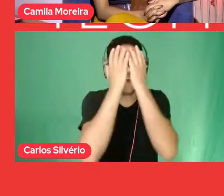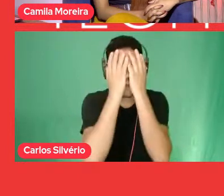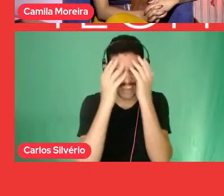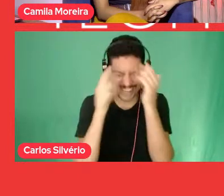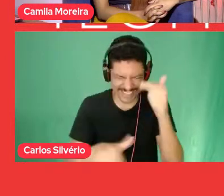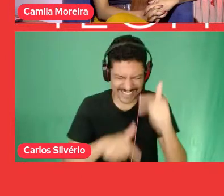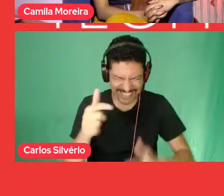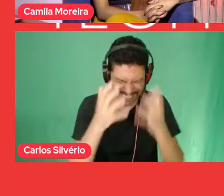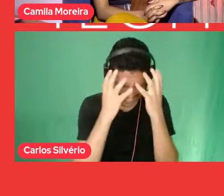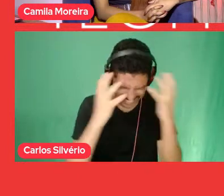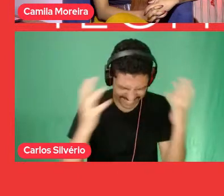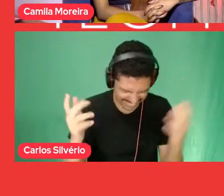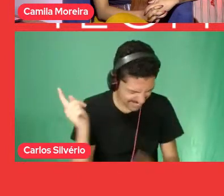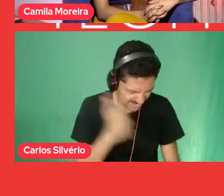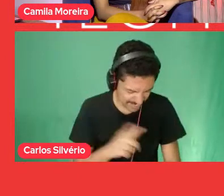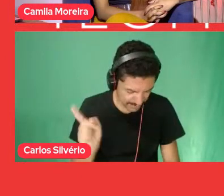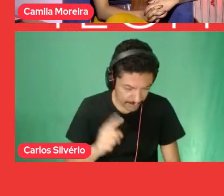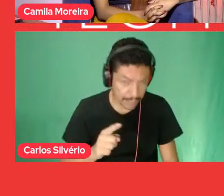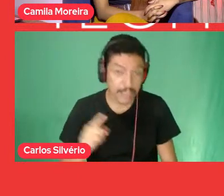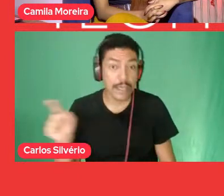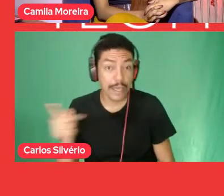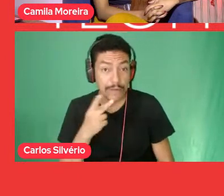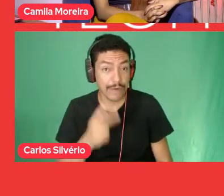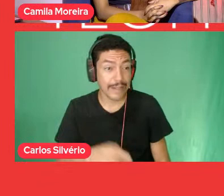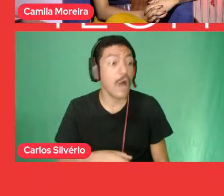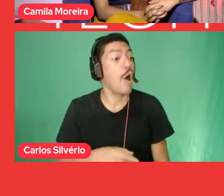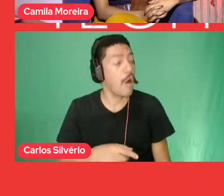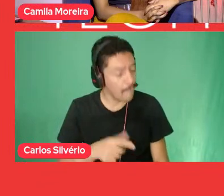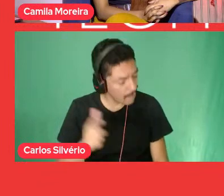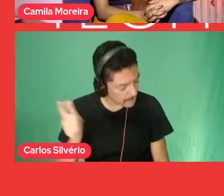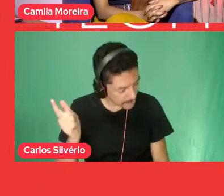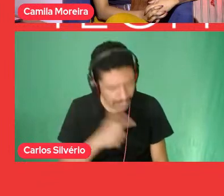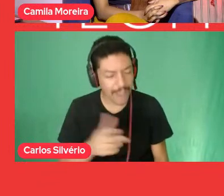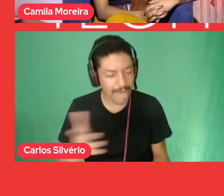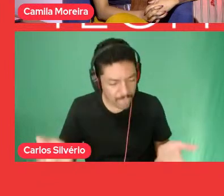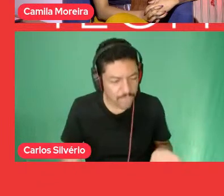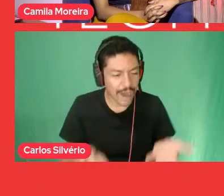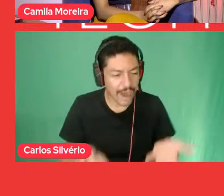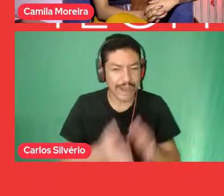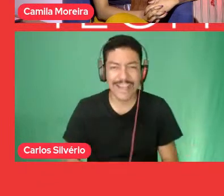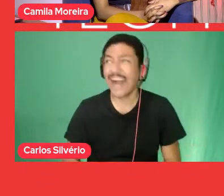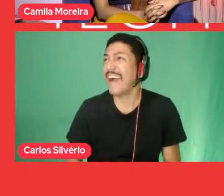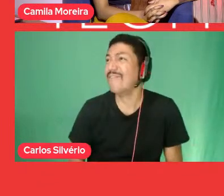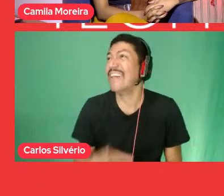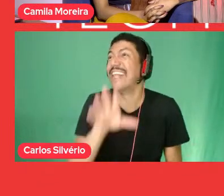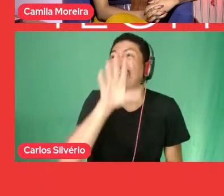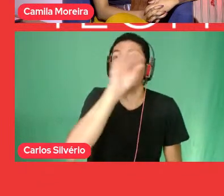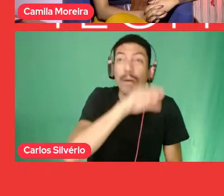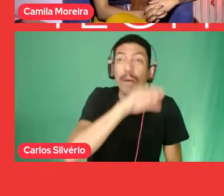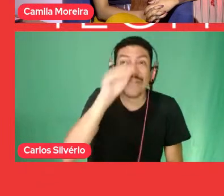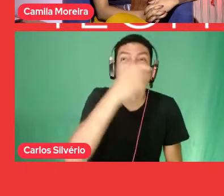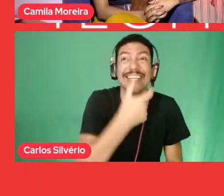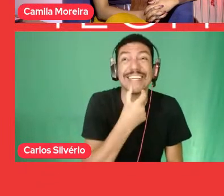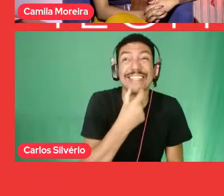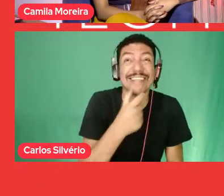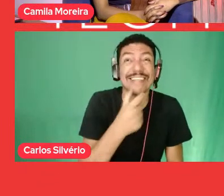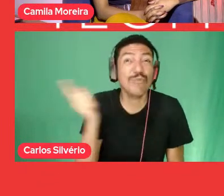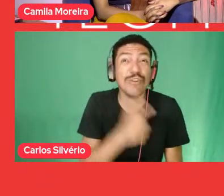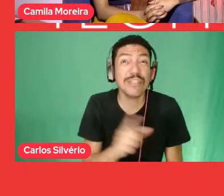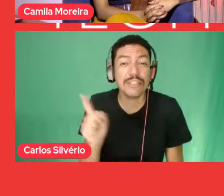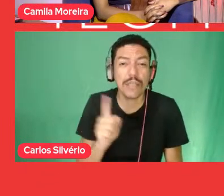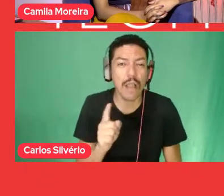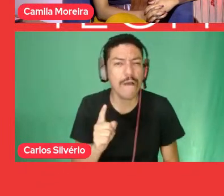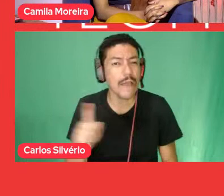Você consegue. Eu não vou conseguir falar inglês nessa reunião. Não, a gente vai treinar e você vai conseguir falar inglês nessa